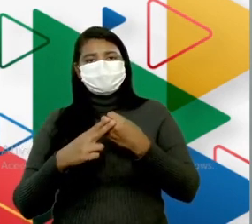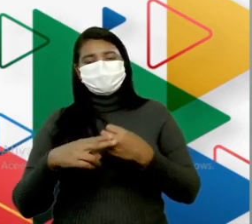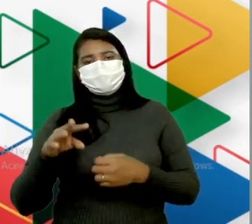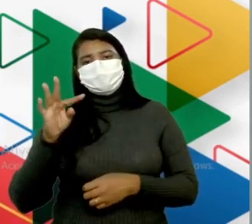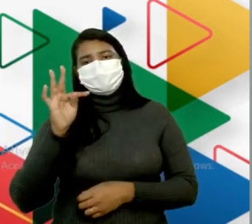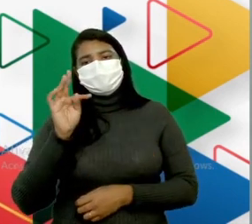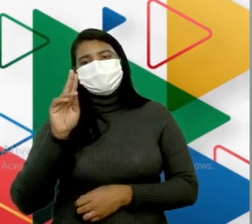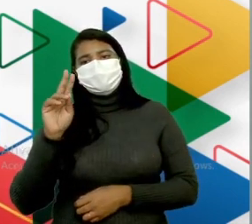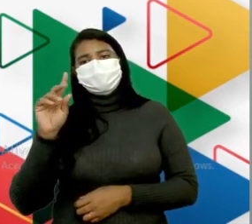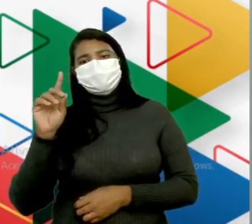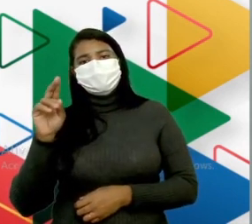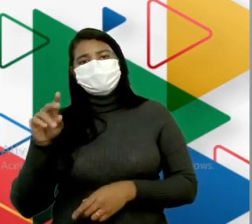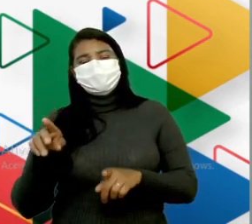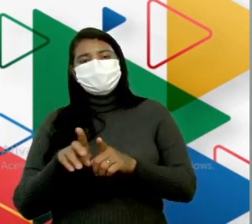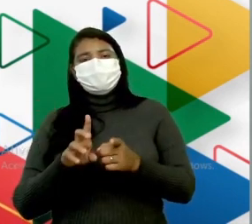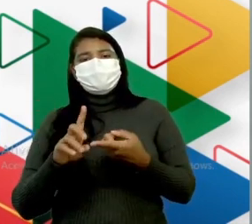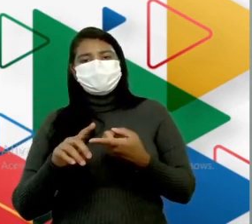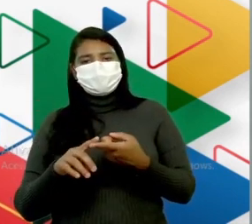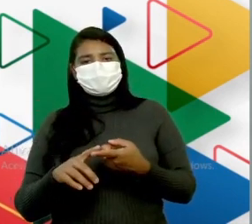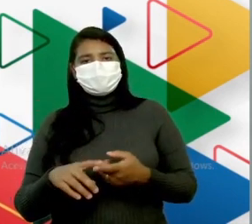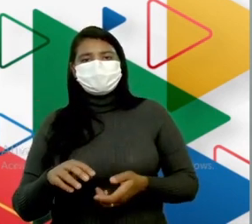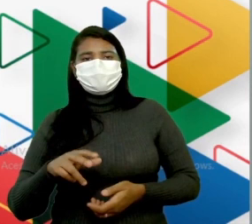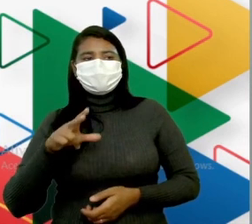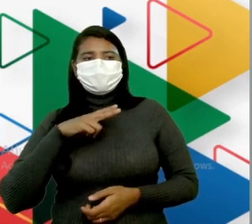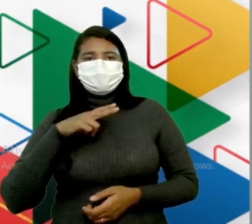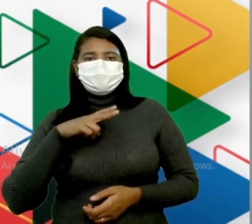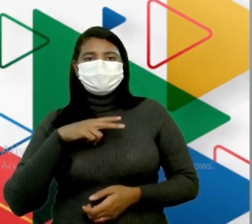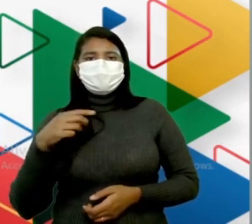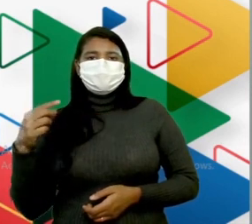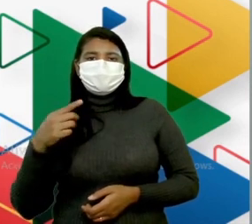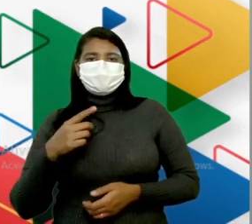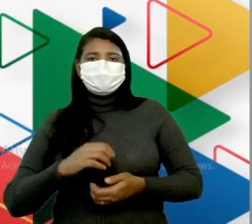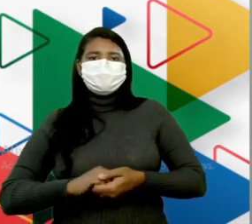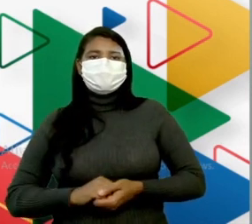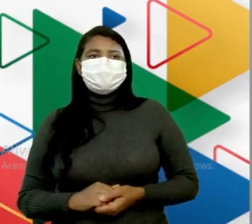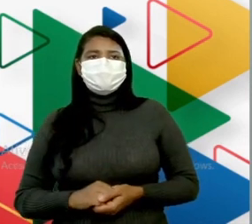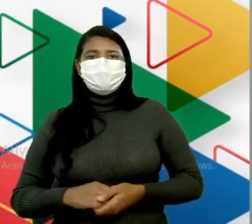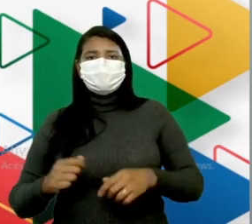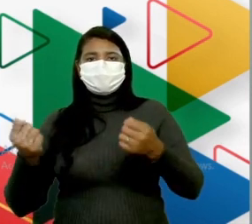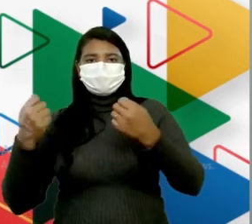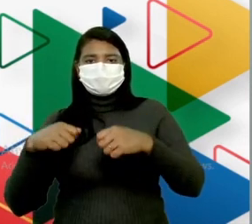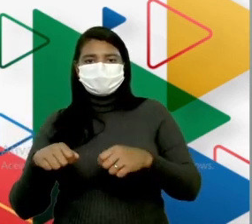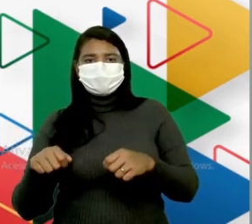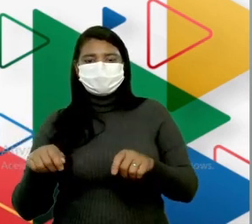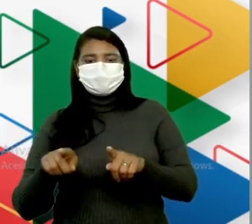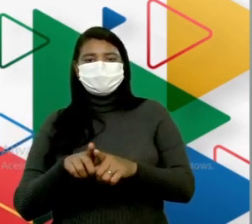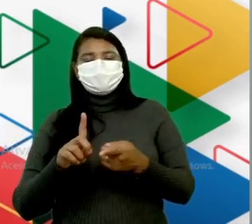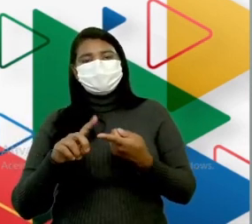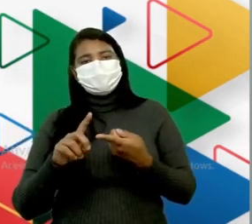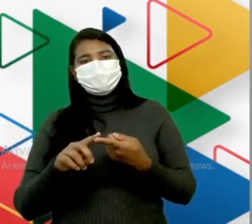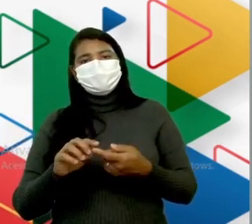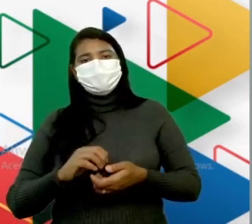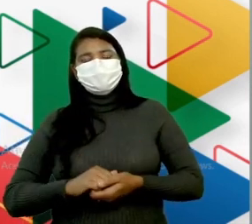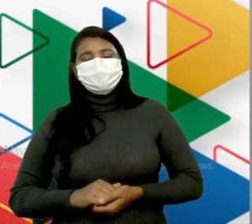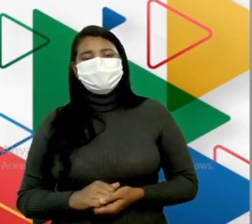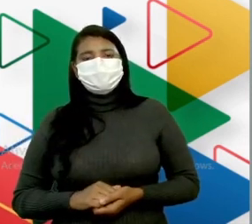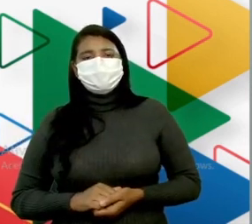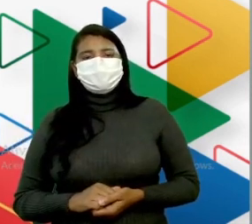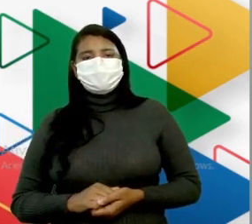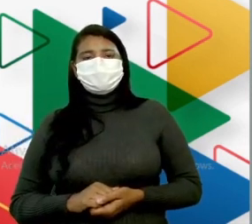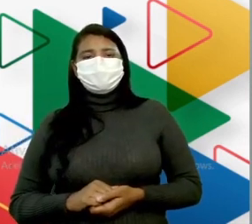no passado, did. Tem a partícula negativa, que ali também poderia ser contraído. Did not, didn't.